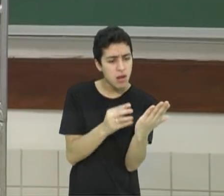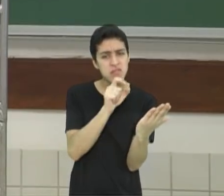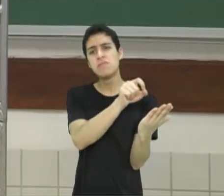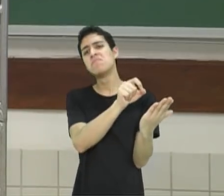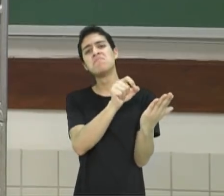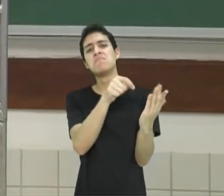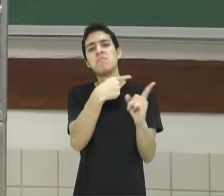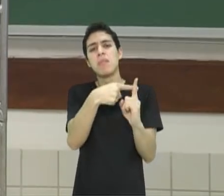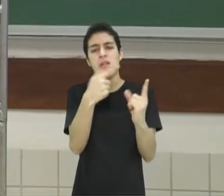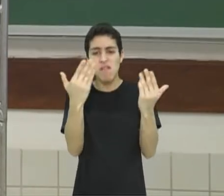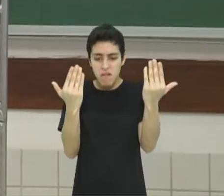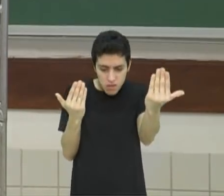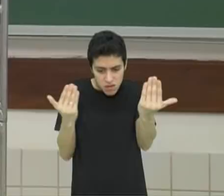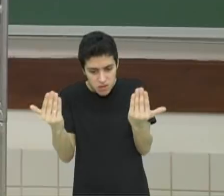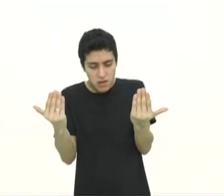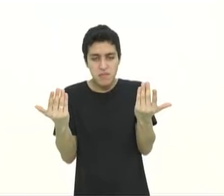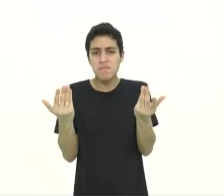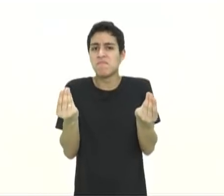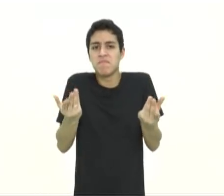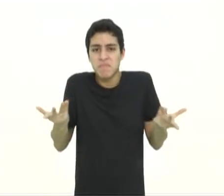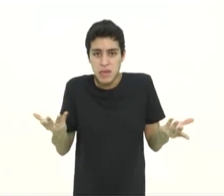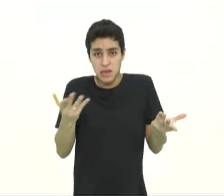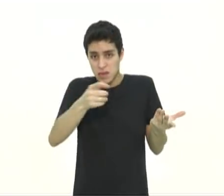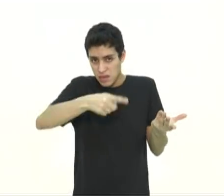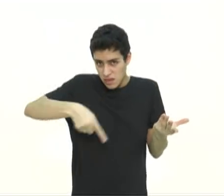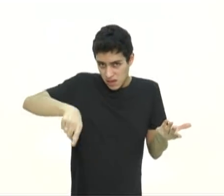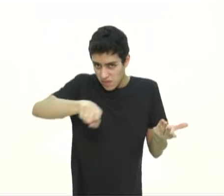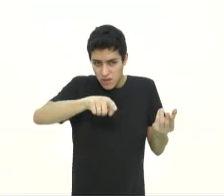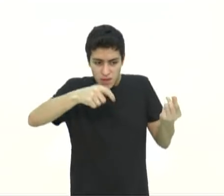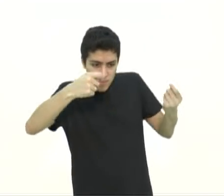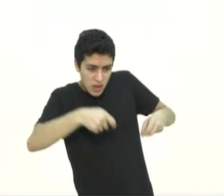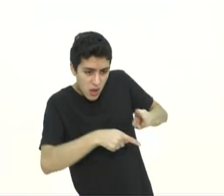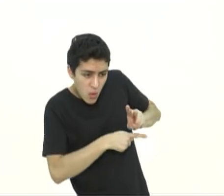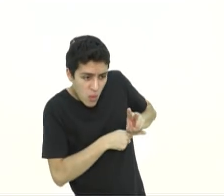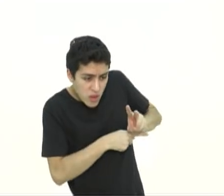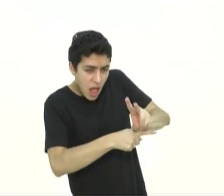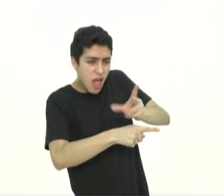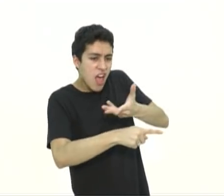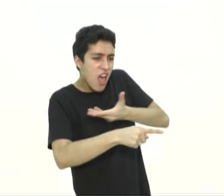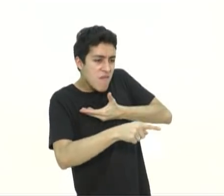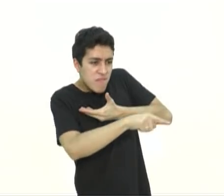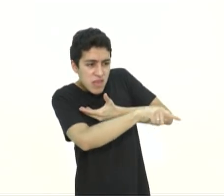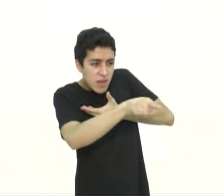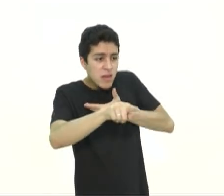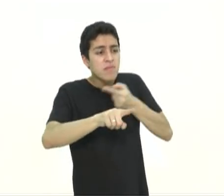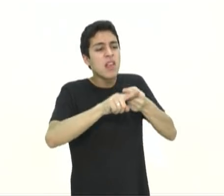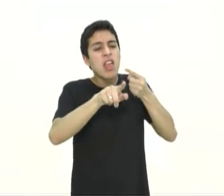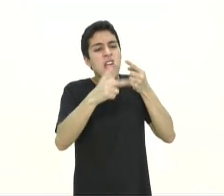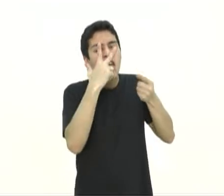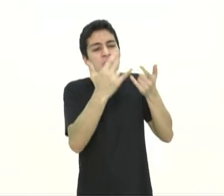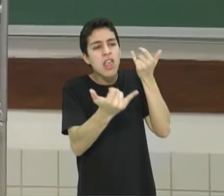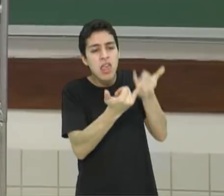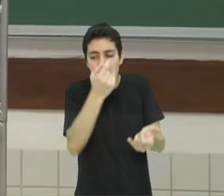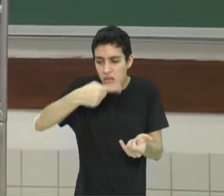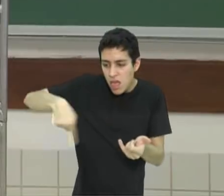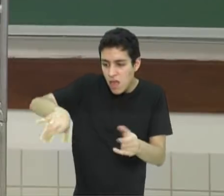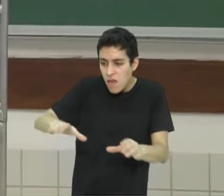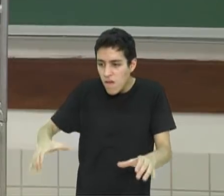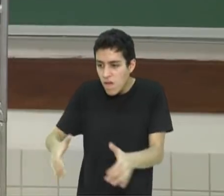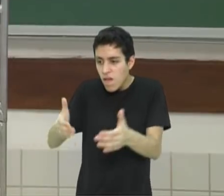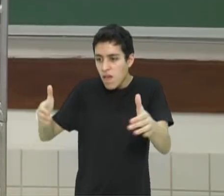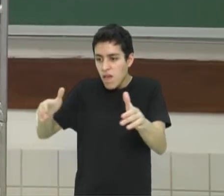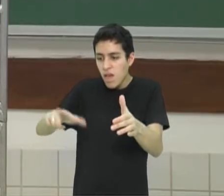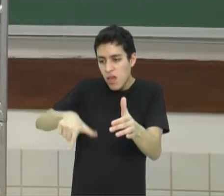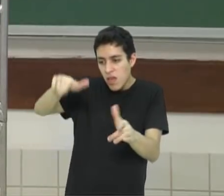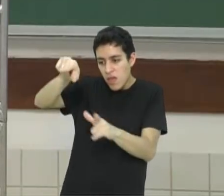essa comparação? E você deve cuidar das amizades porque são como uma planta. Por que será que ele quis fazer